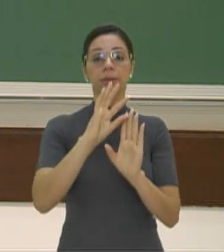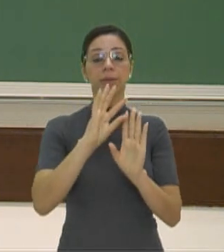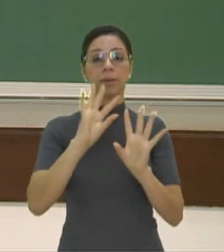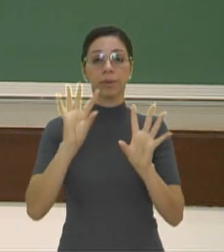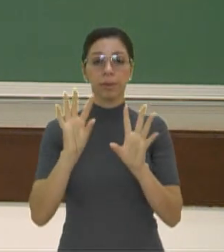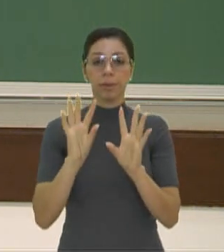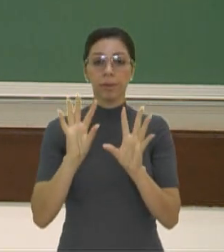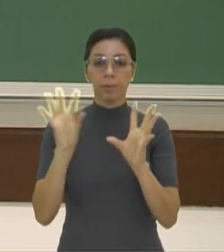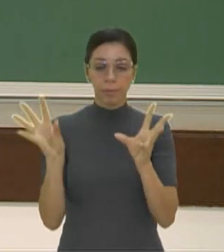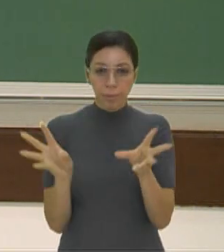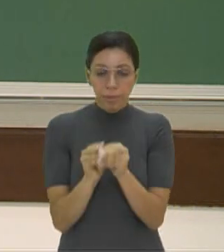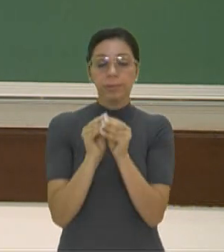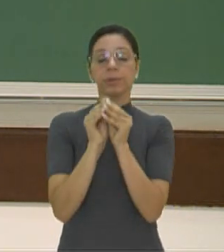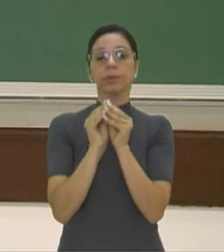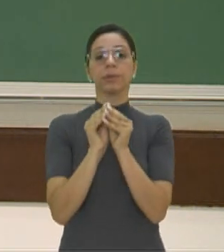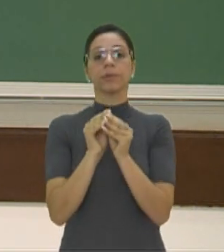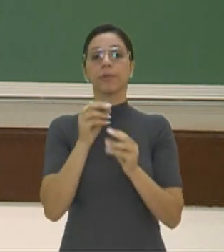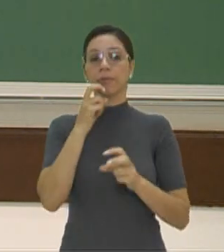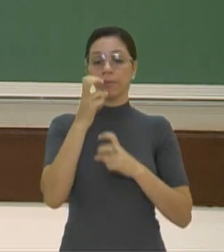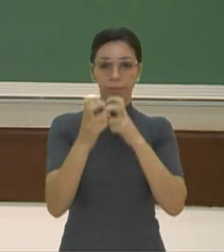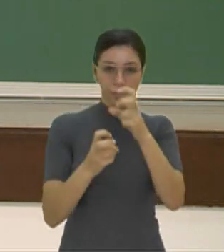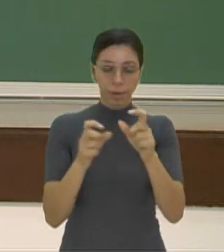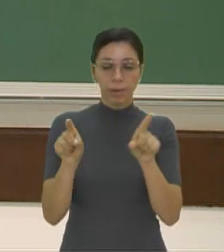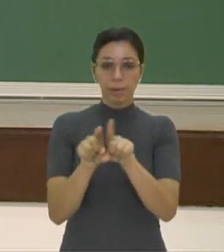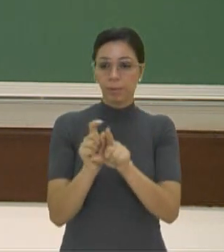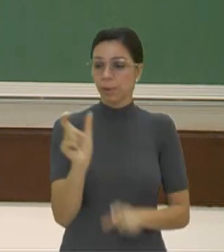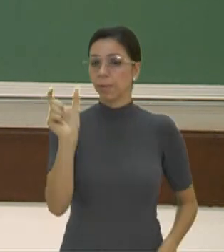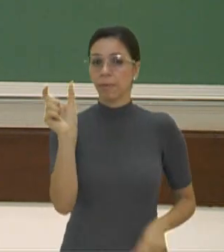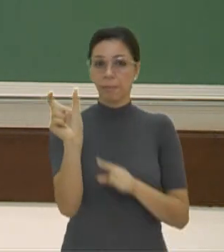e falarmos sobre a formação de algumas palavras.